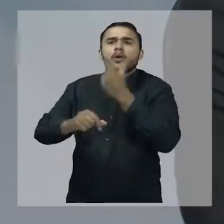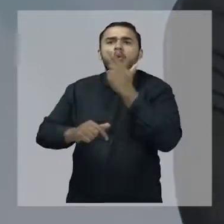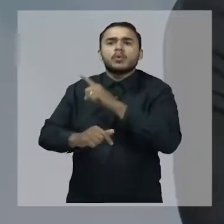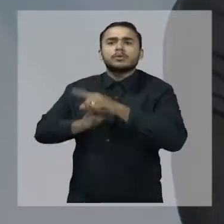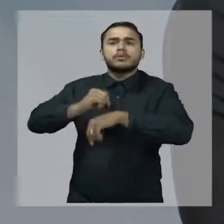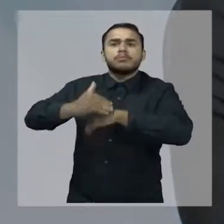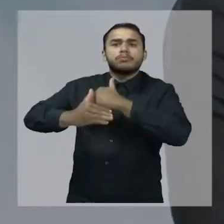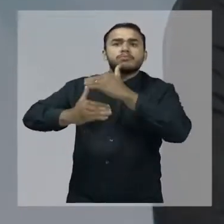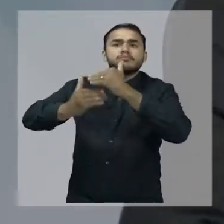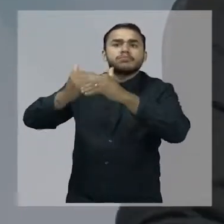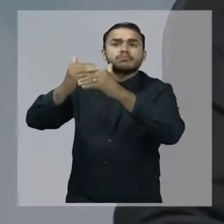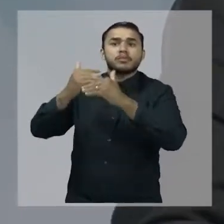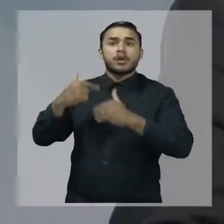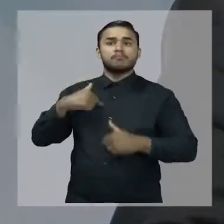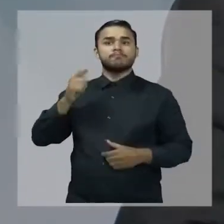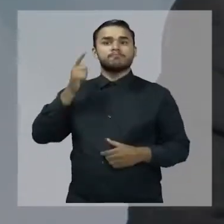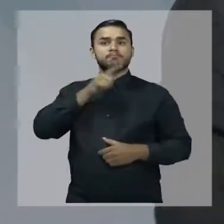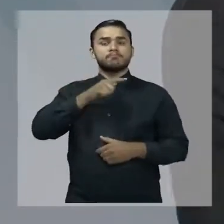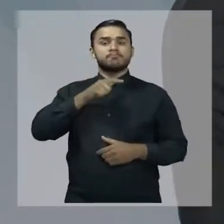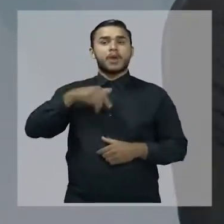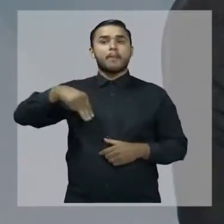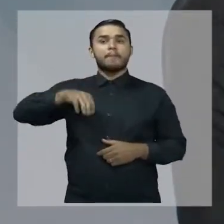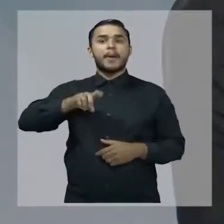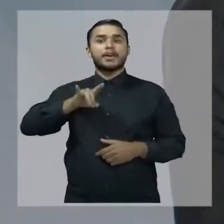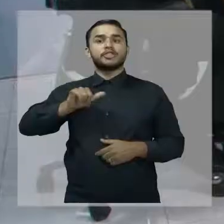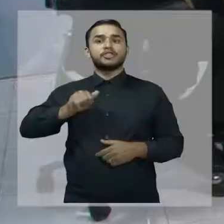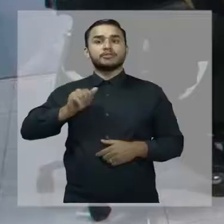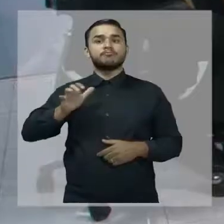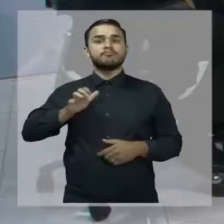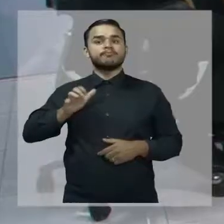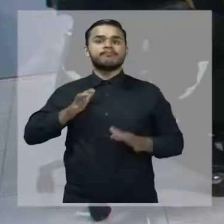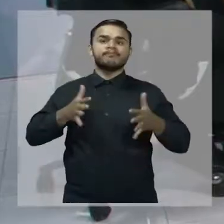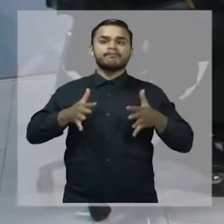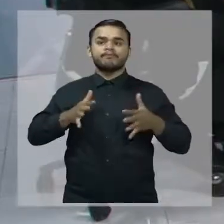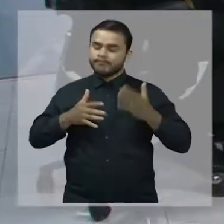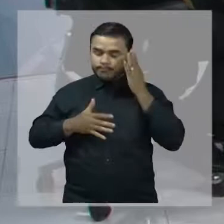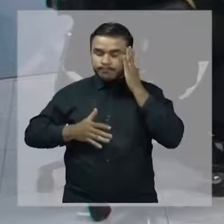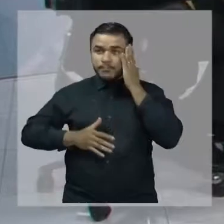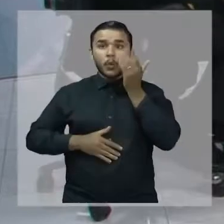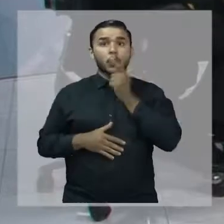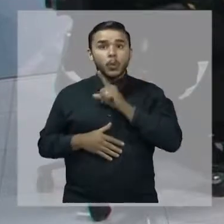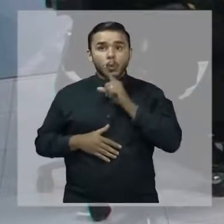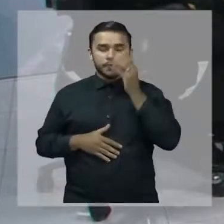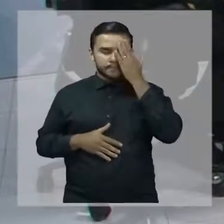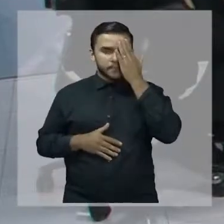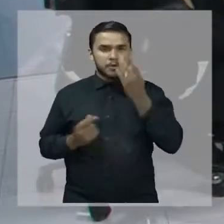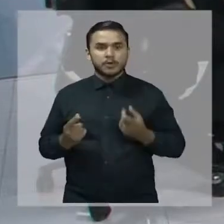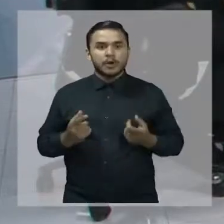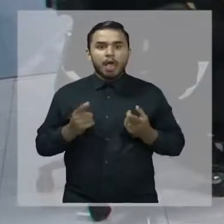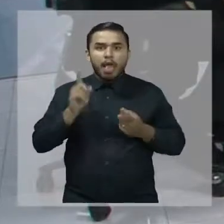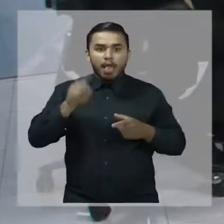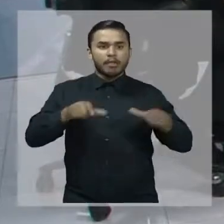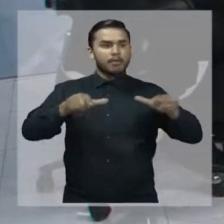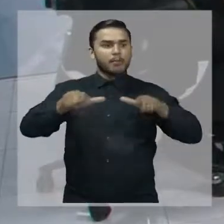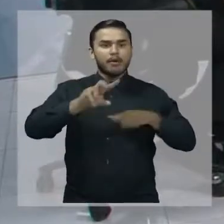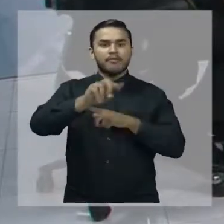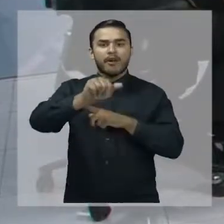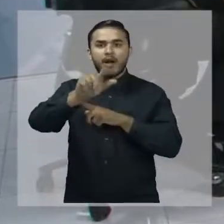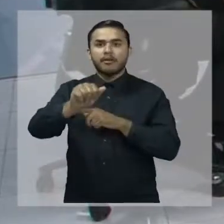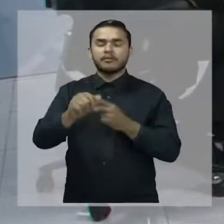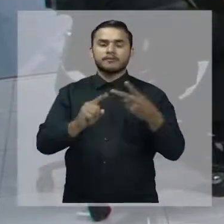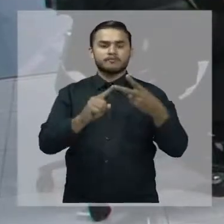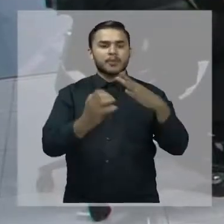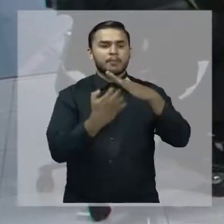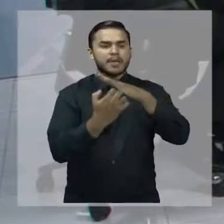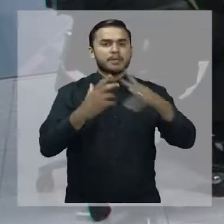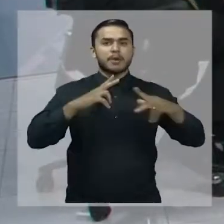saiu da América do Norte e da Europa e foi para a Ásia, em virtude de apostas em pessoas jovens, apostando, abrindo empresa, concorrendo em um estado pequeno,